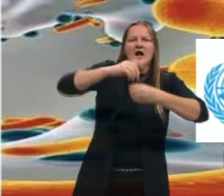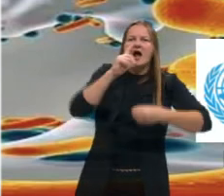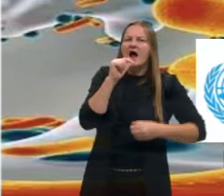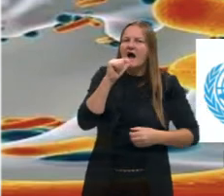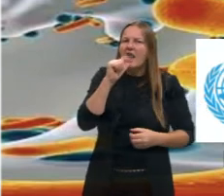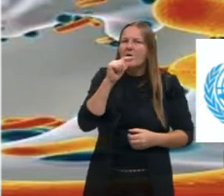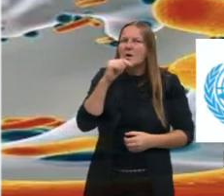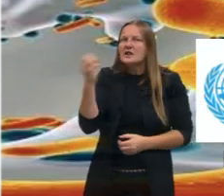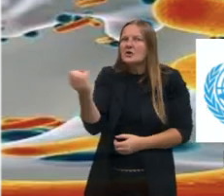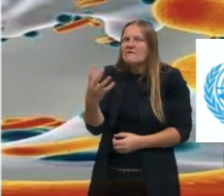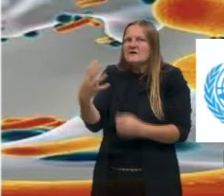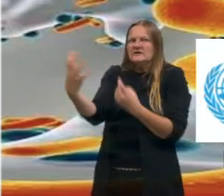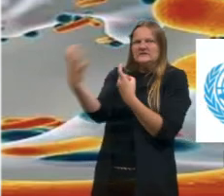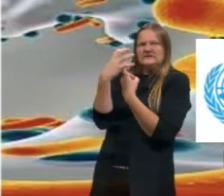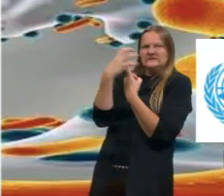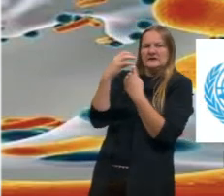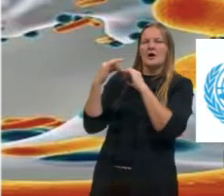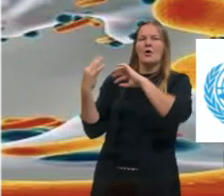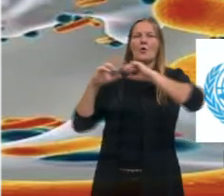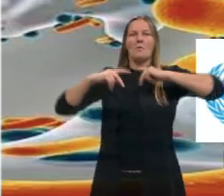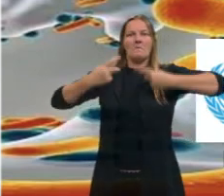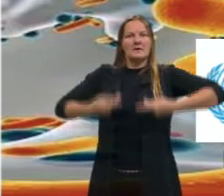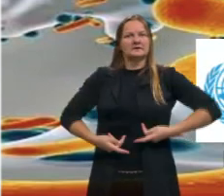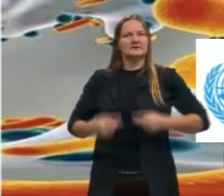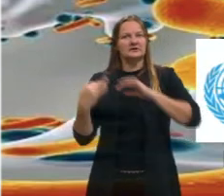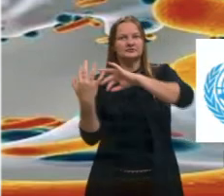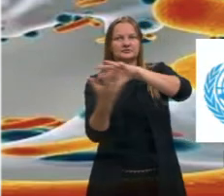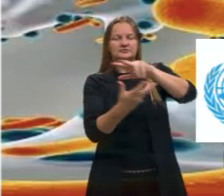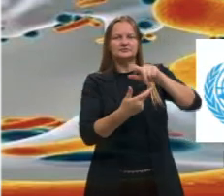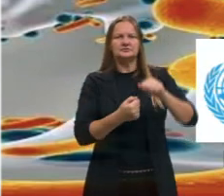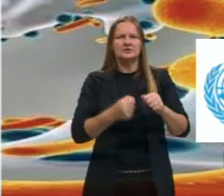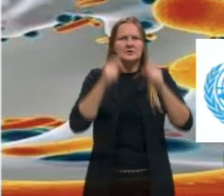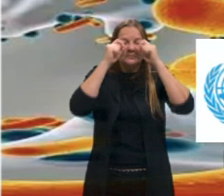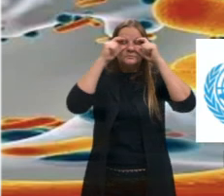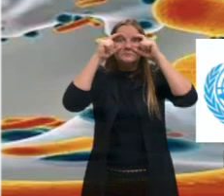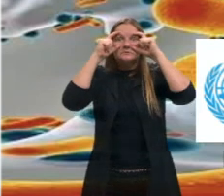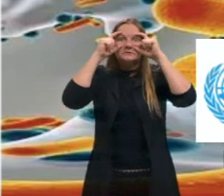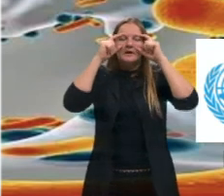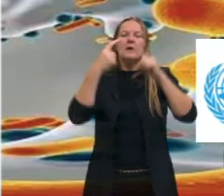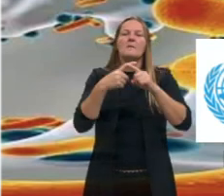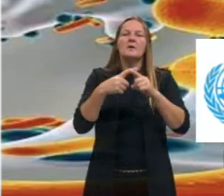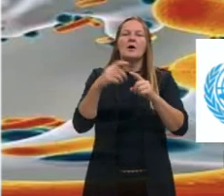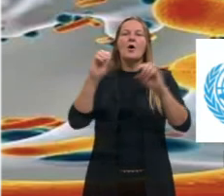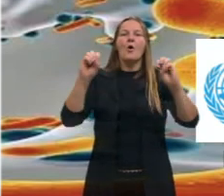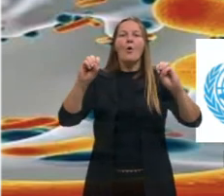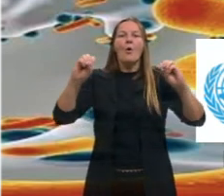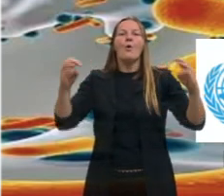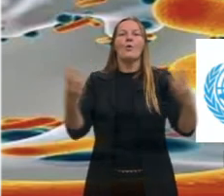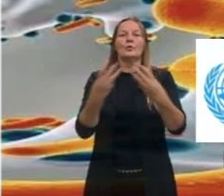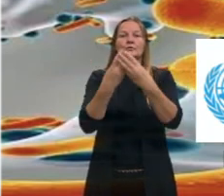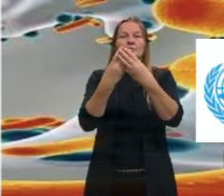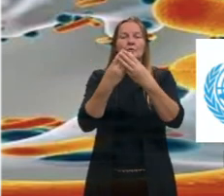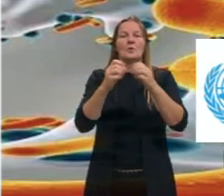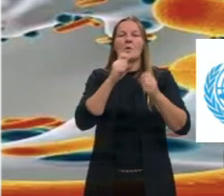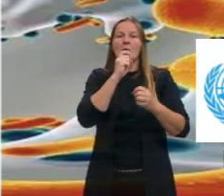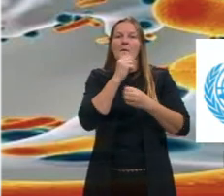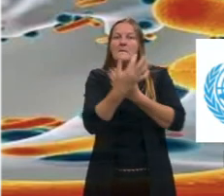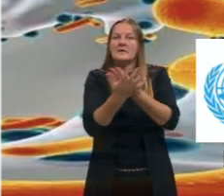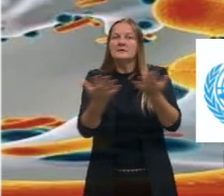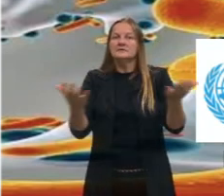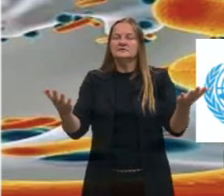ser a Nova Ameaça para a humanidade o alerta vem da agência da ONU para o meio ambiente